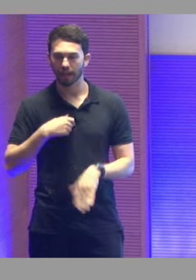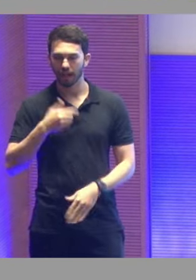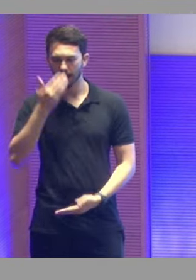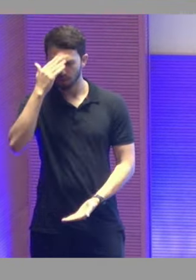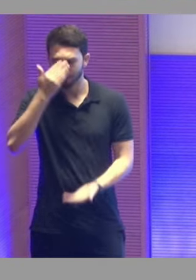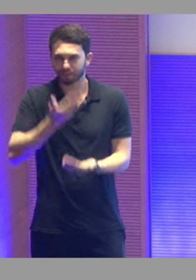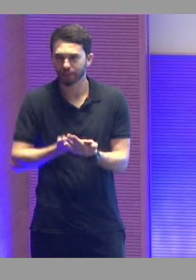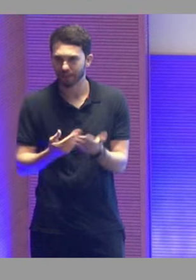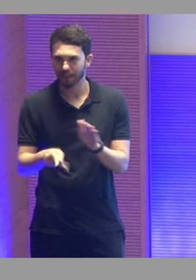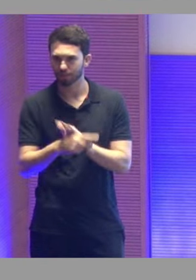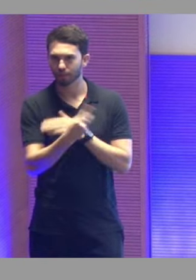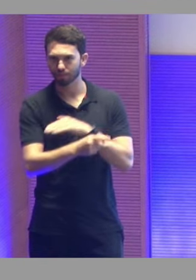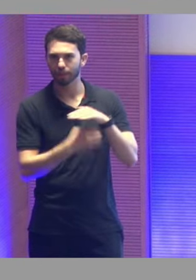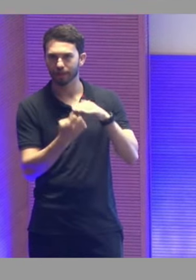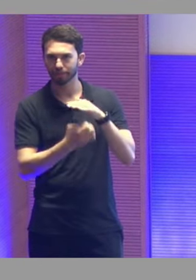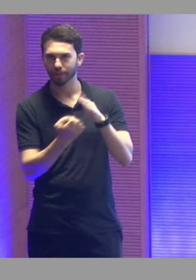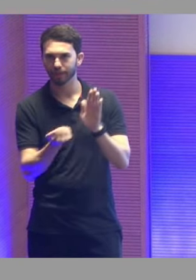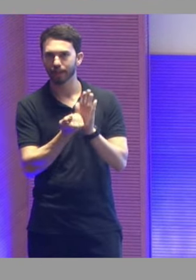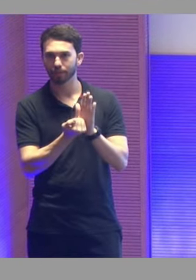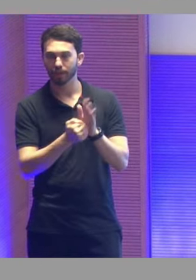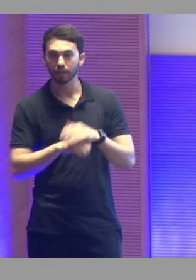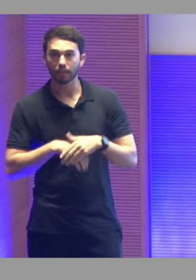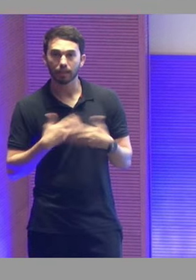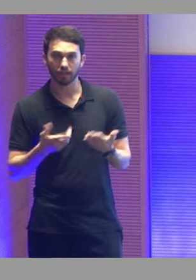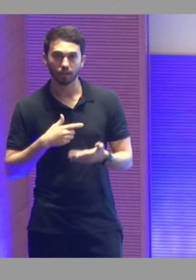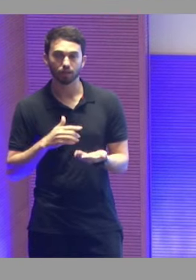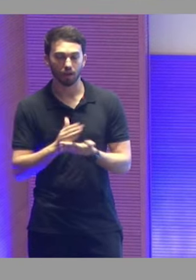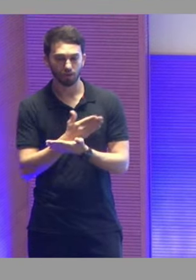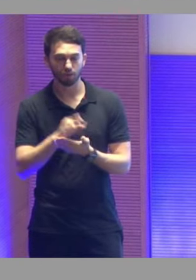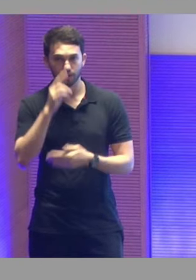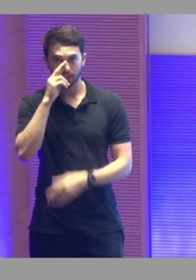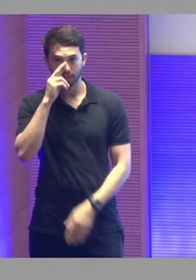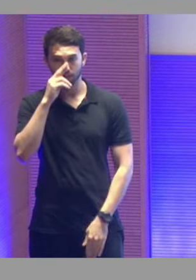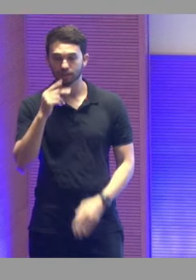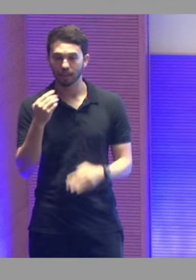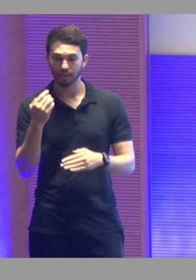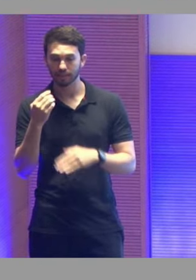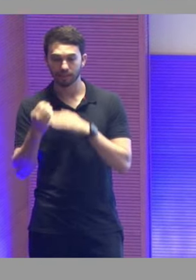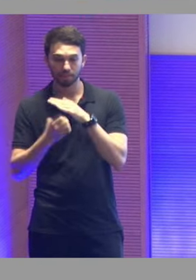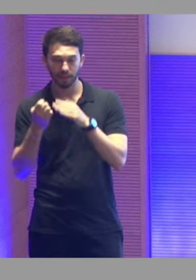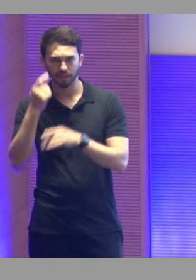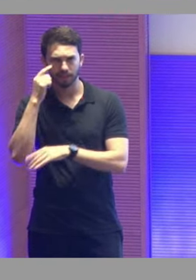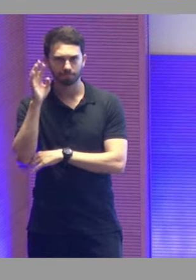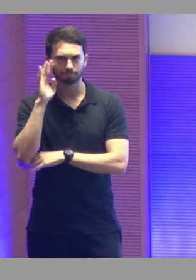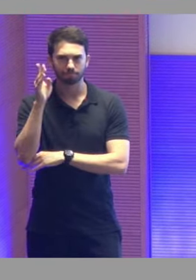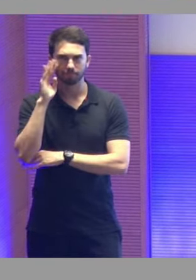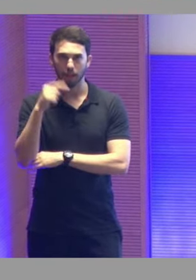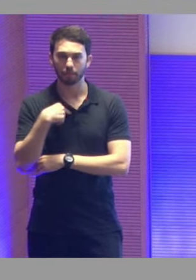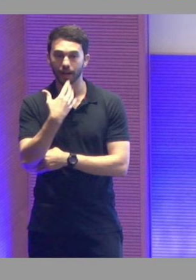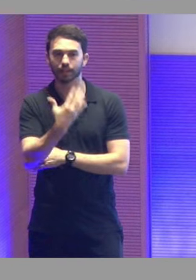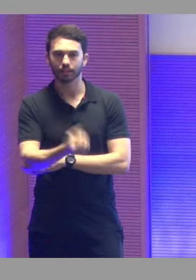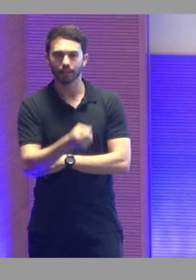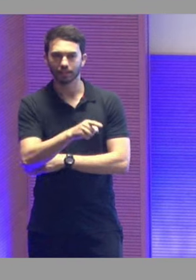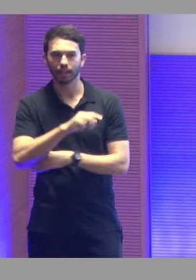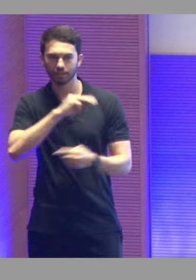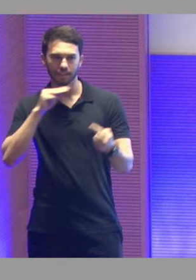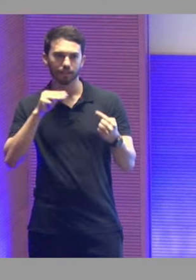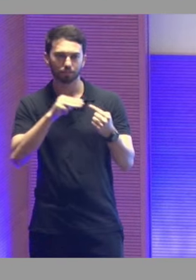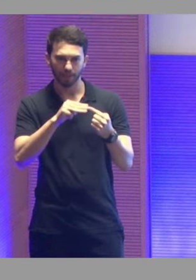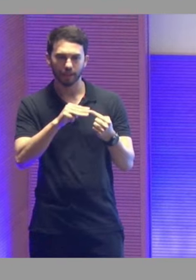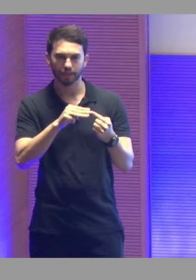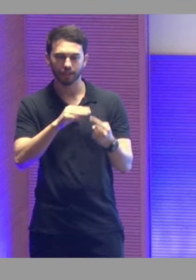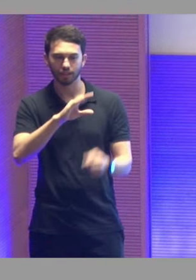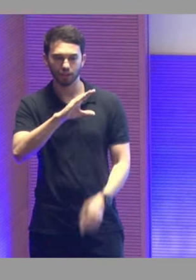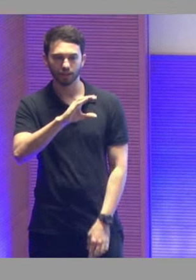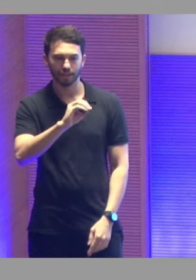organização então isso tem sido riscos que as organizações eh têm considerado para adotar essas metas por isso que elas estão colocando metas de redução de